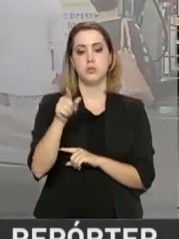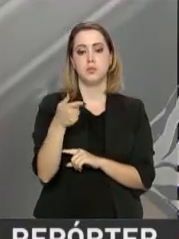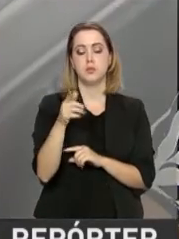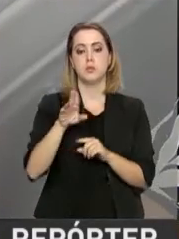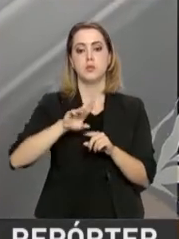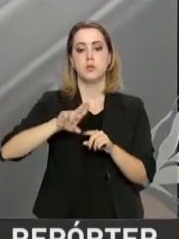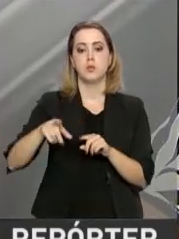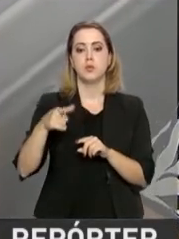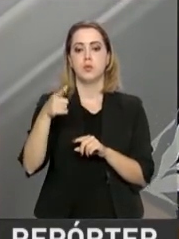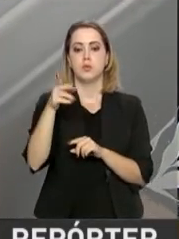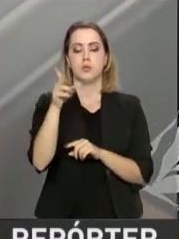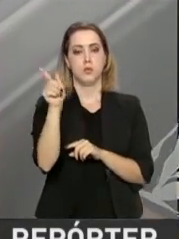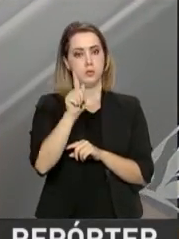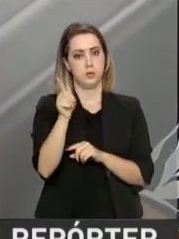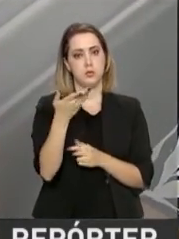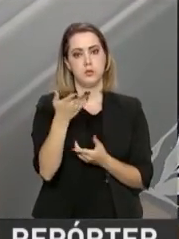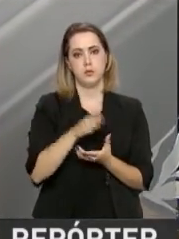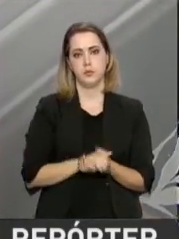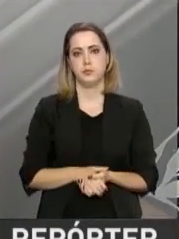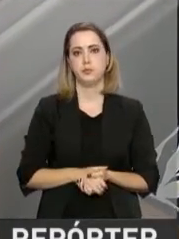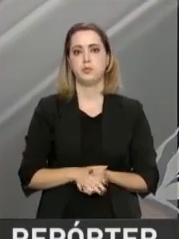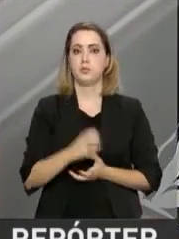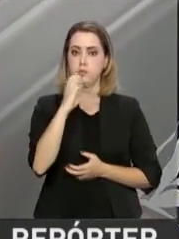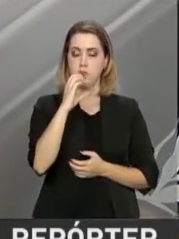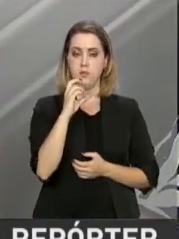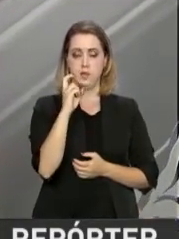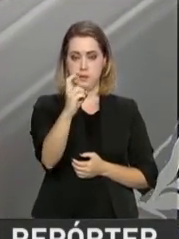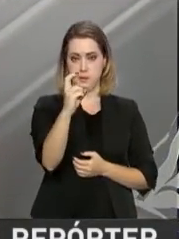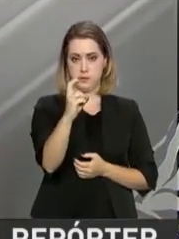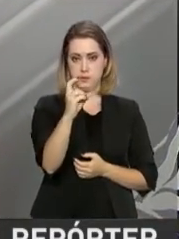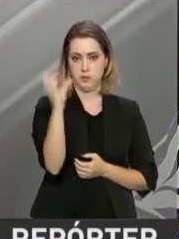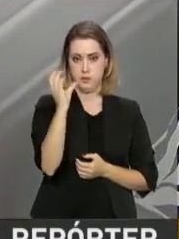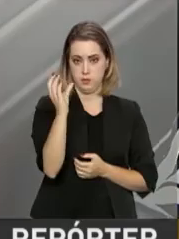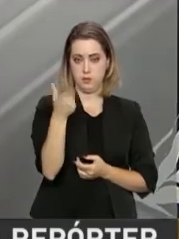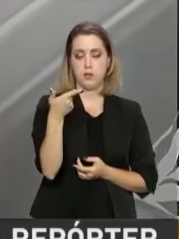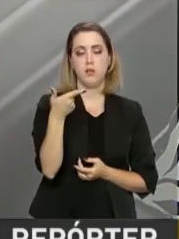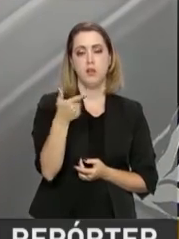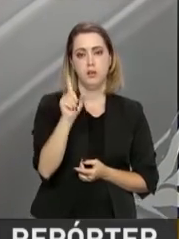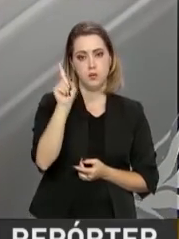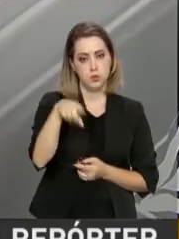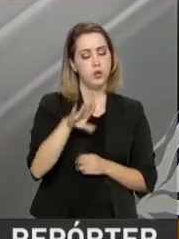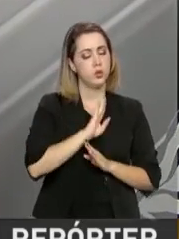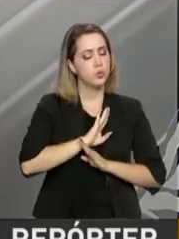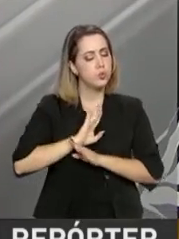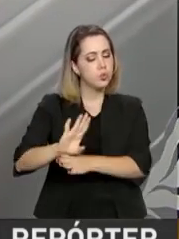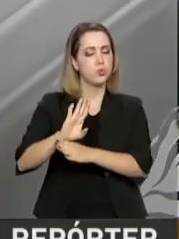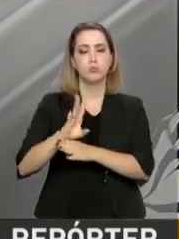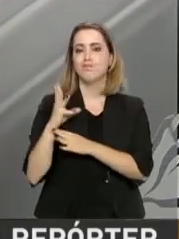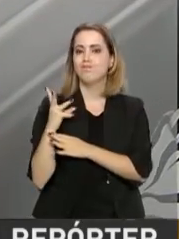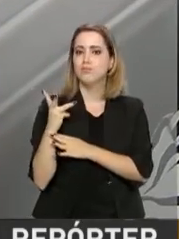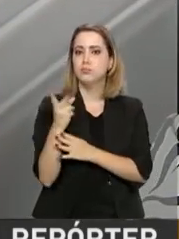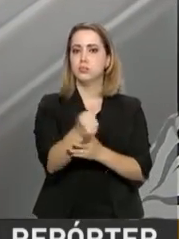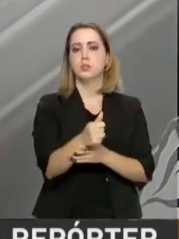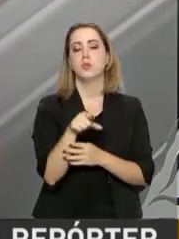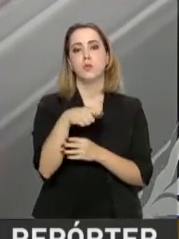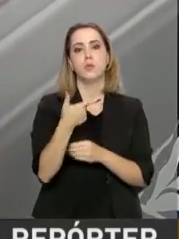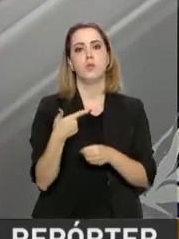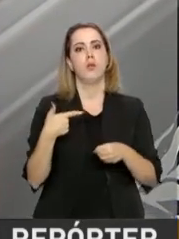sábado. 5 centavos por litro já vai ajudar bastante, né? Quando você enche o